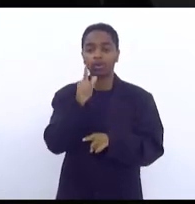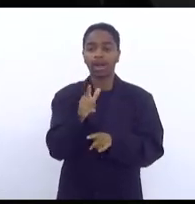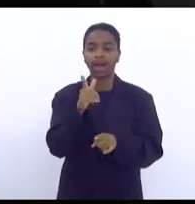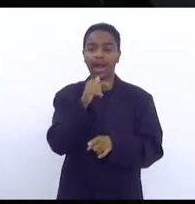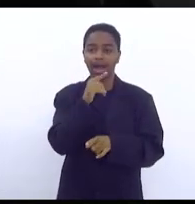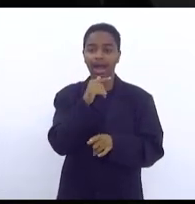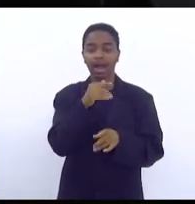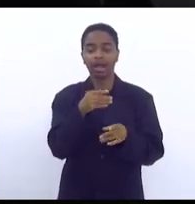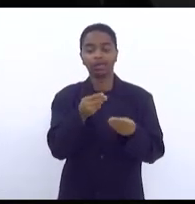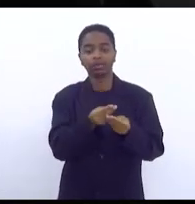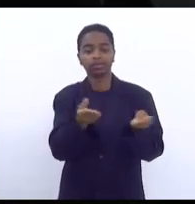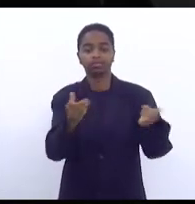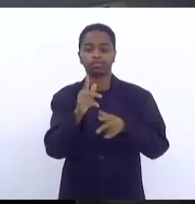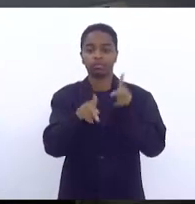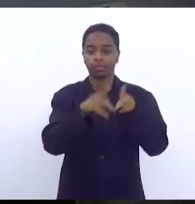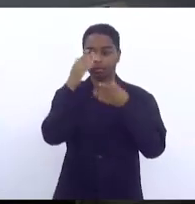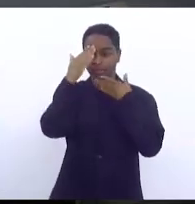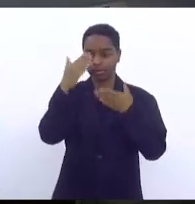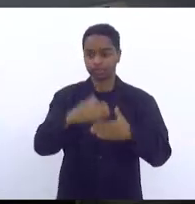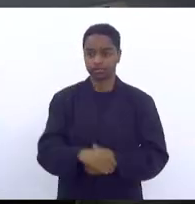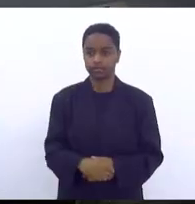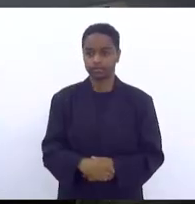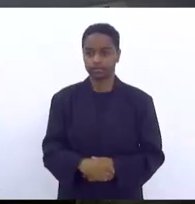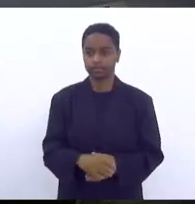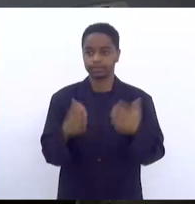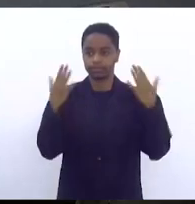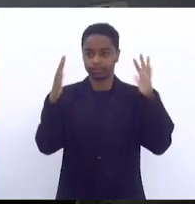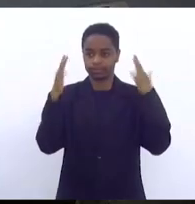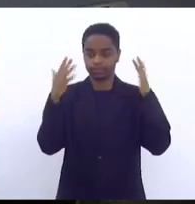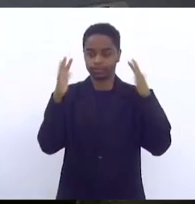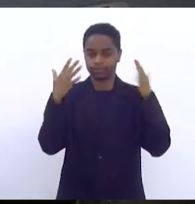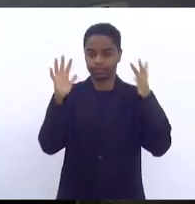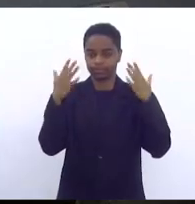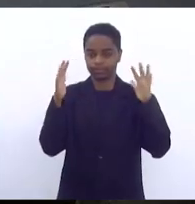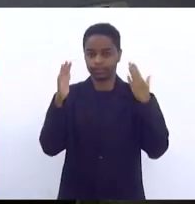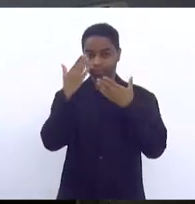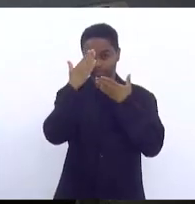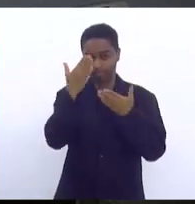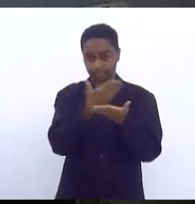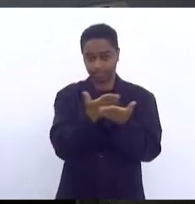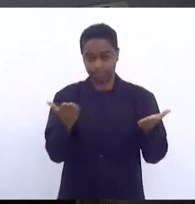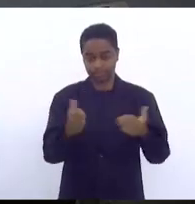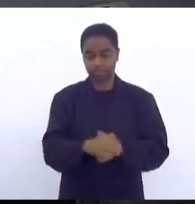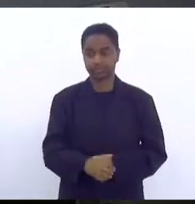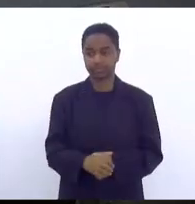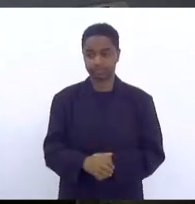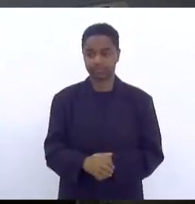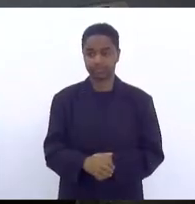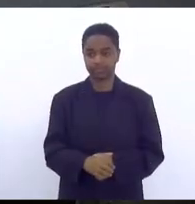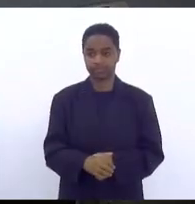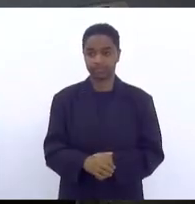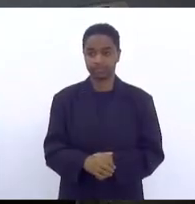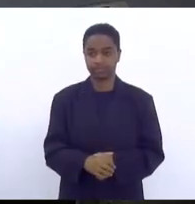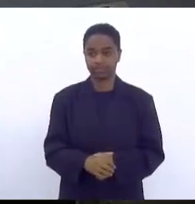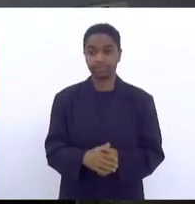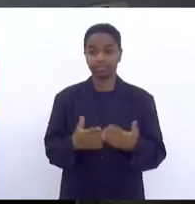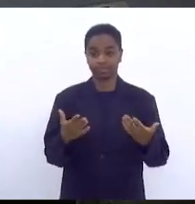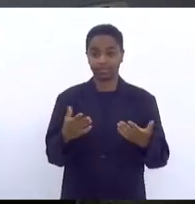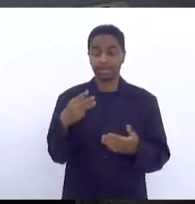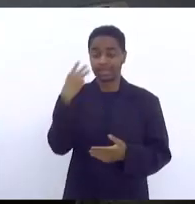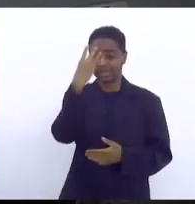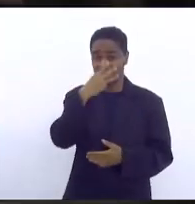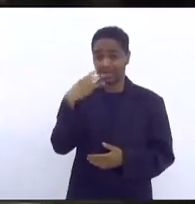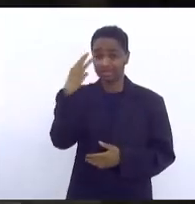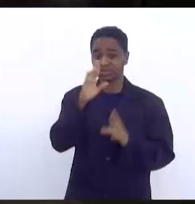nossa nossa população muito obrigada obrigada então gente com pouco mais de 3 horas de